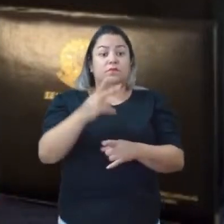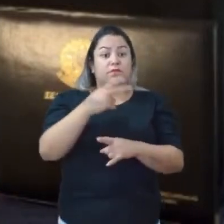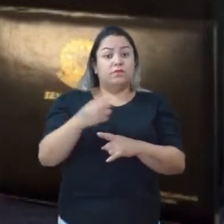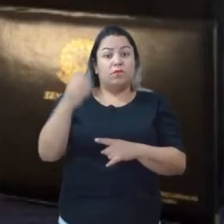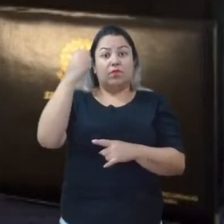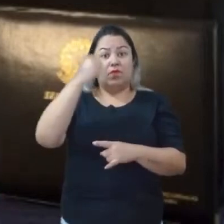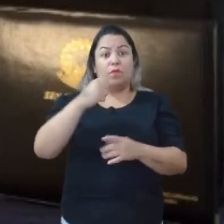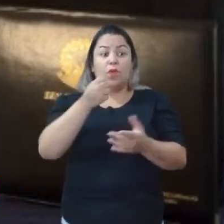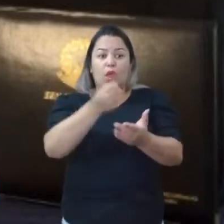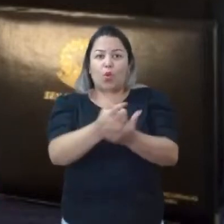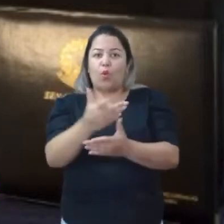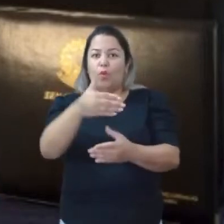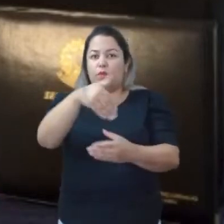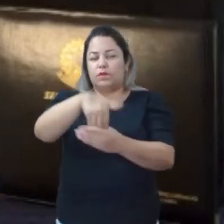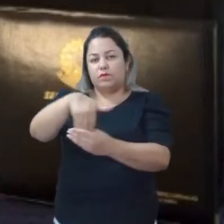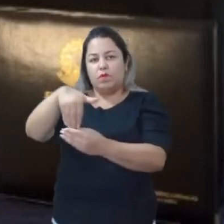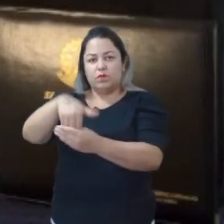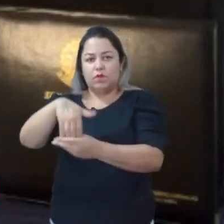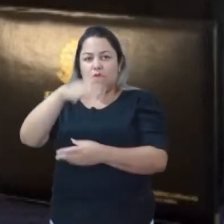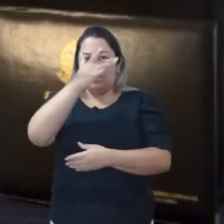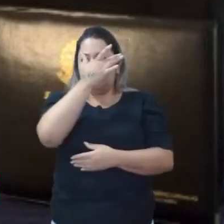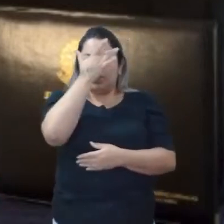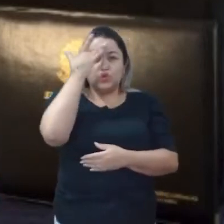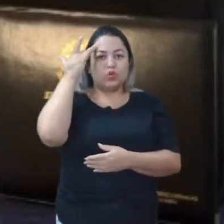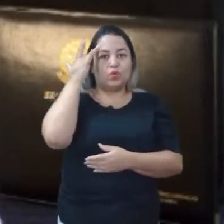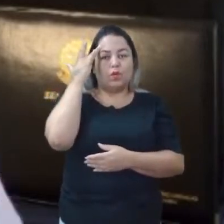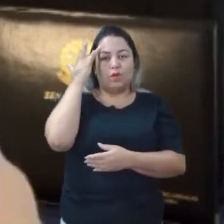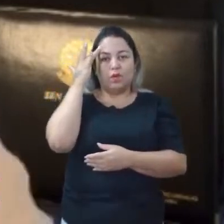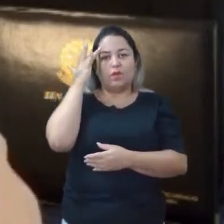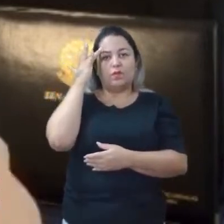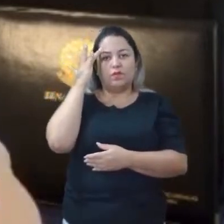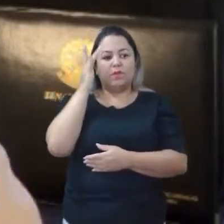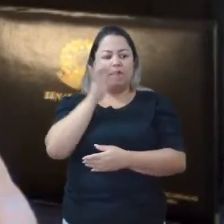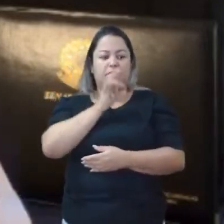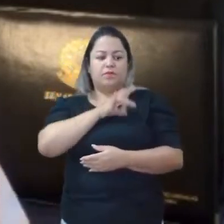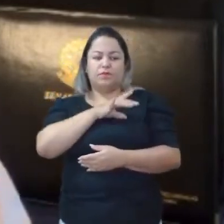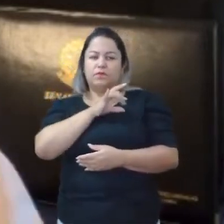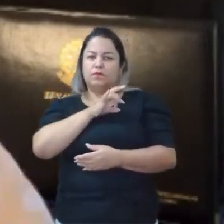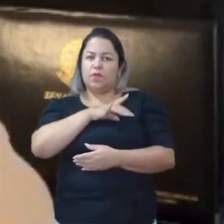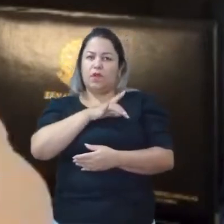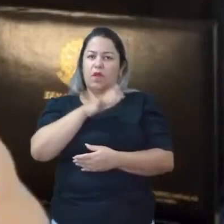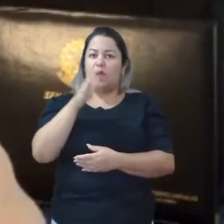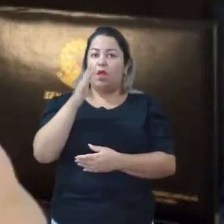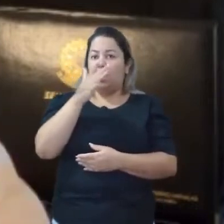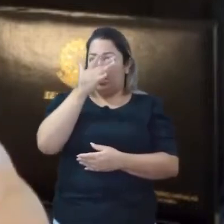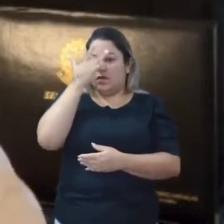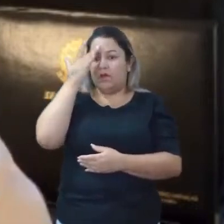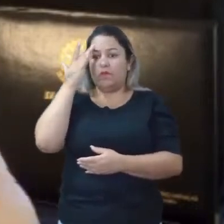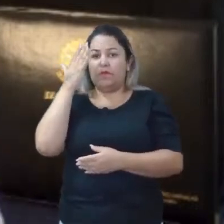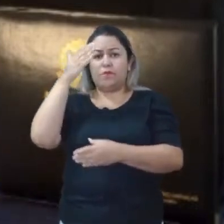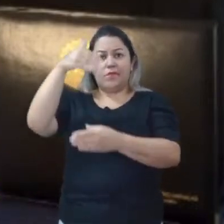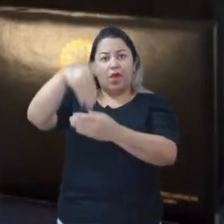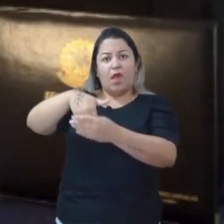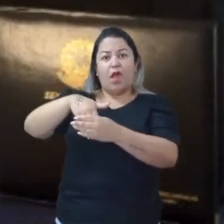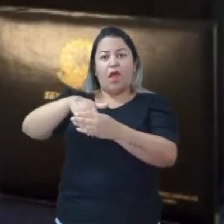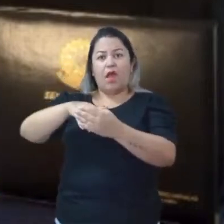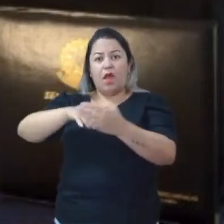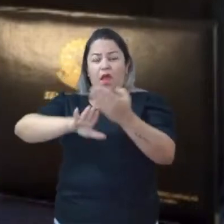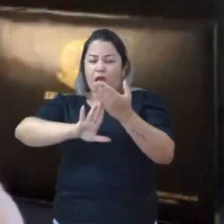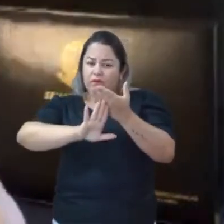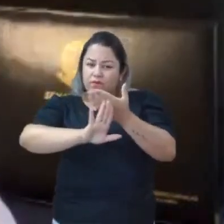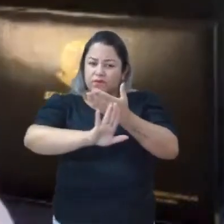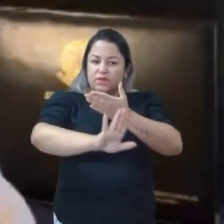porque compra voto. Pessoas que acabam intimidando o eleitor, acaba afastando